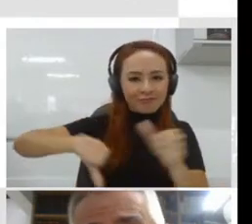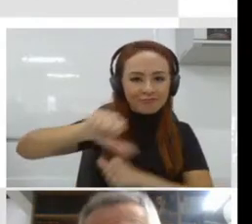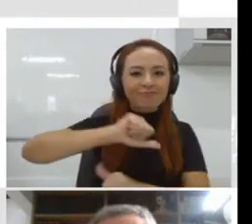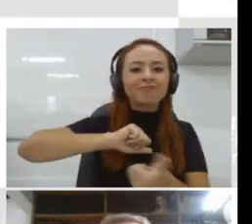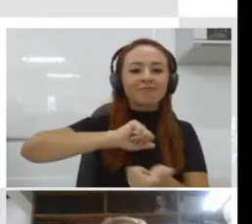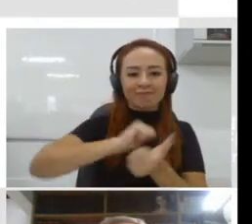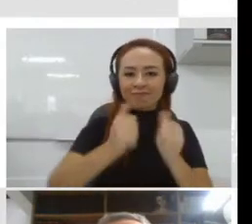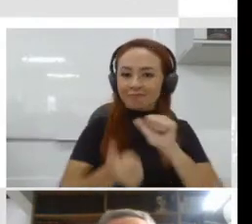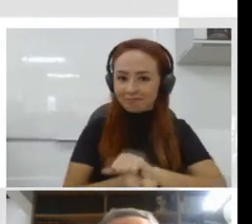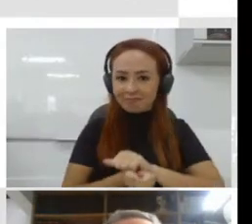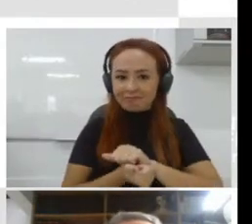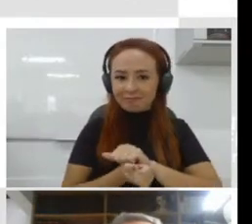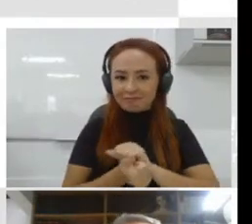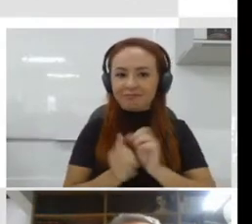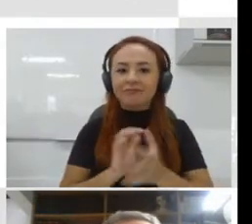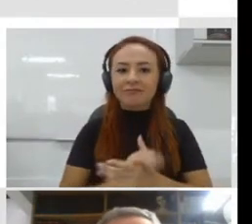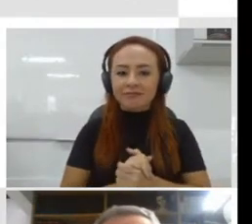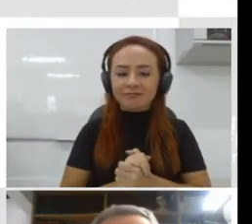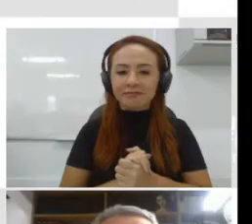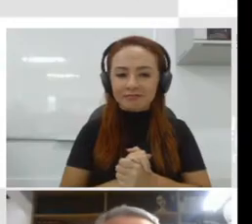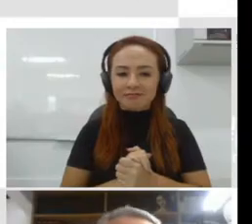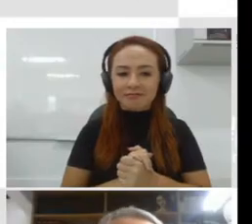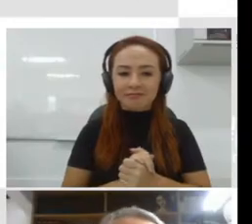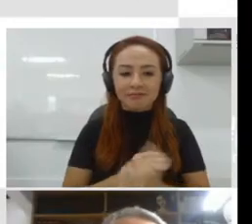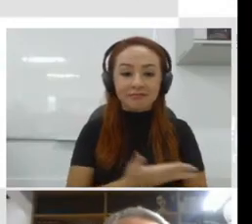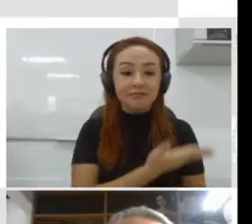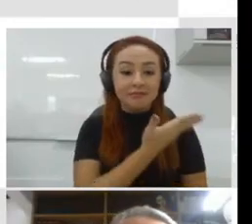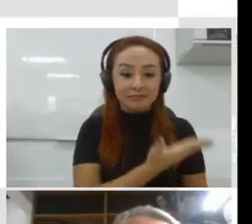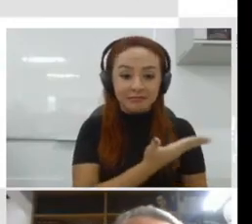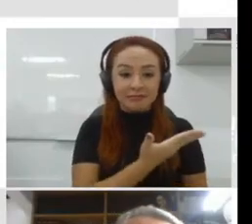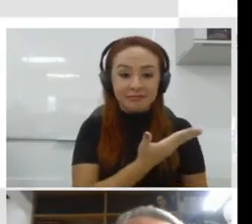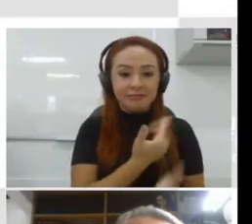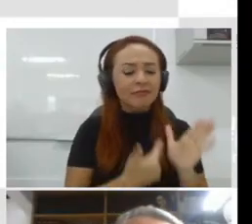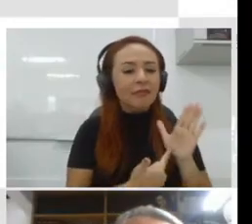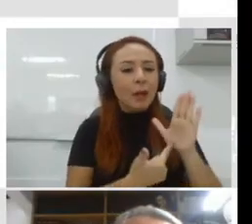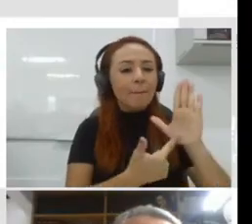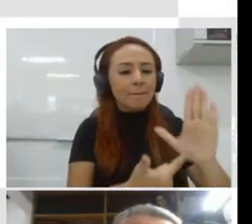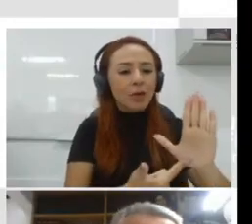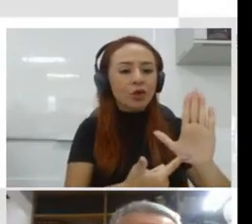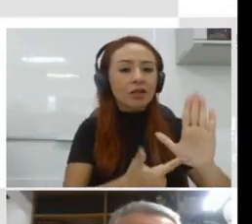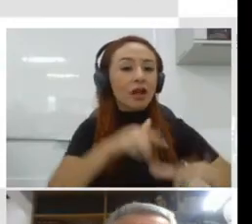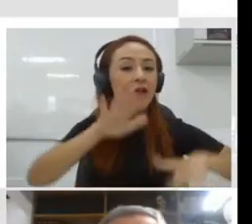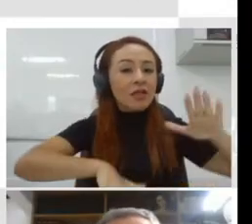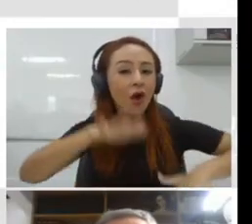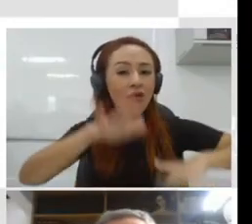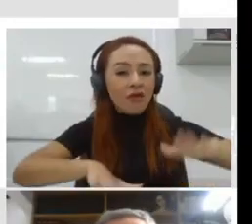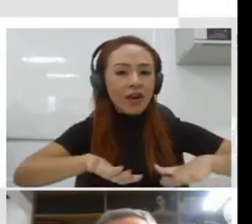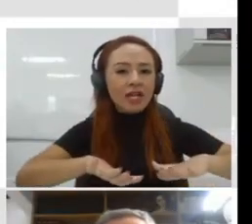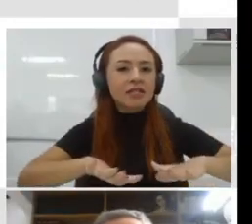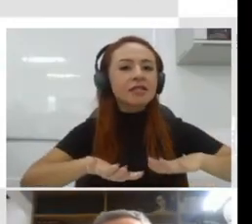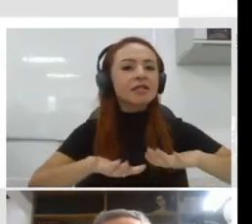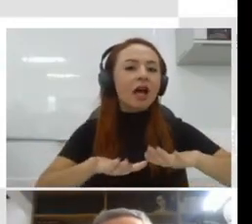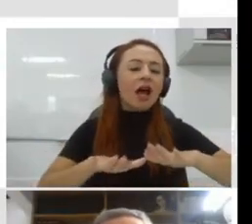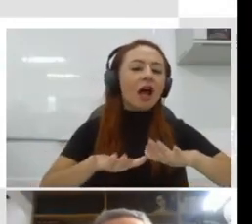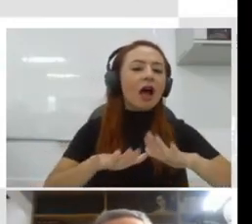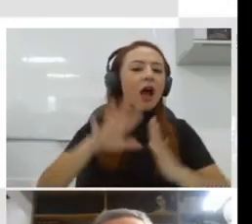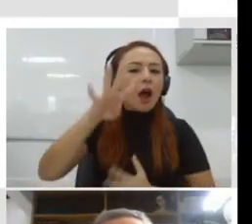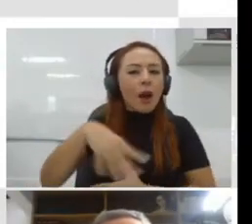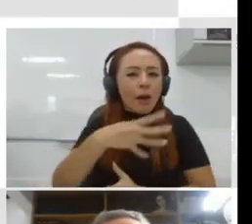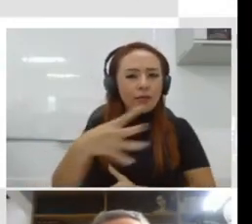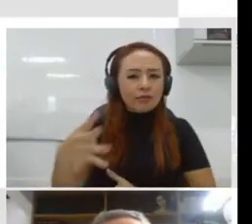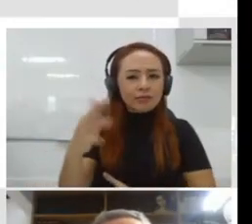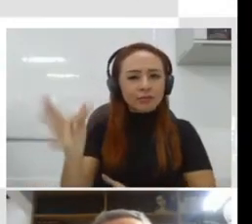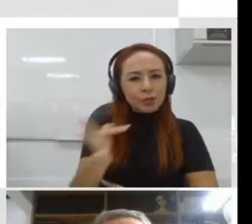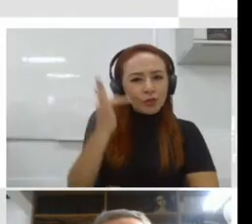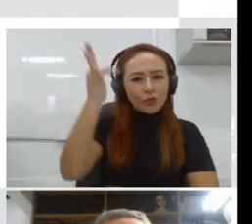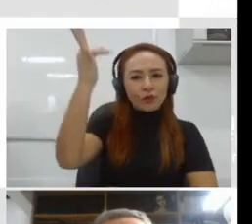que a mais otimista das projeções que nós temos hoje